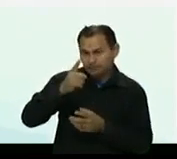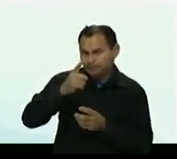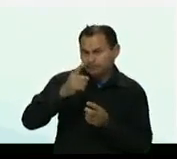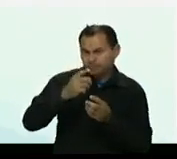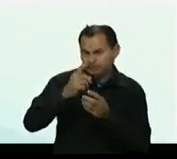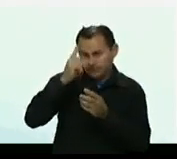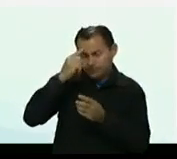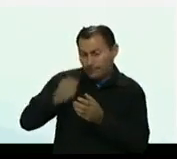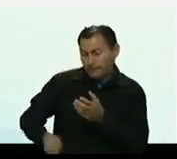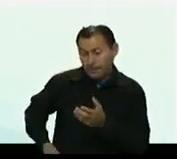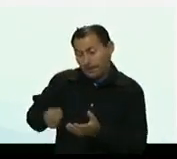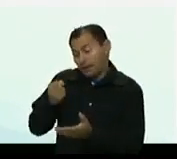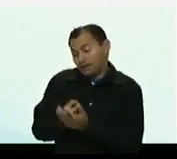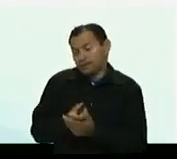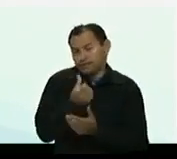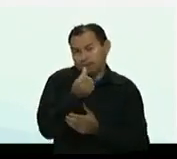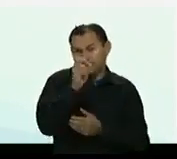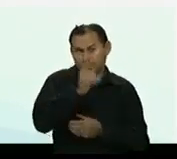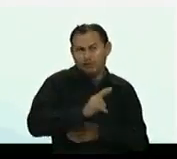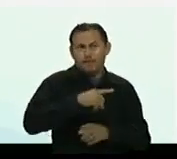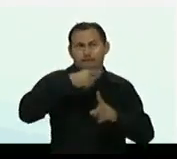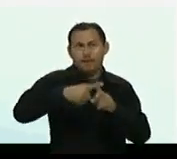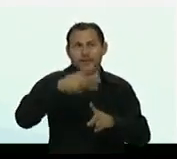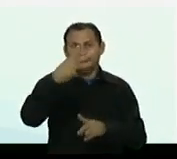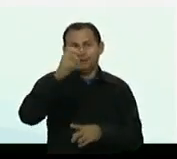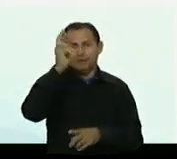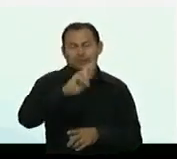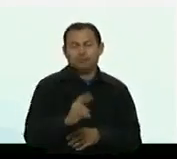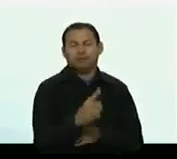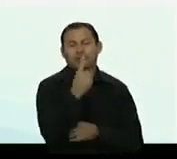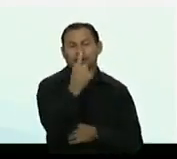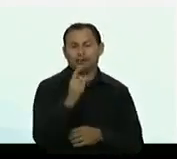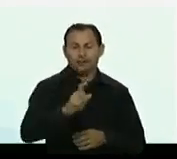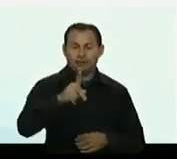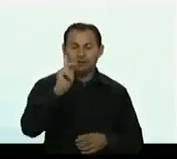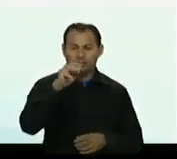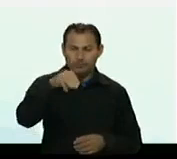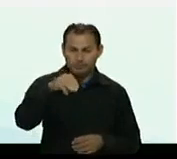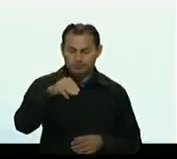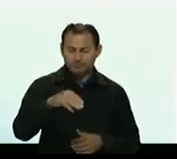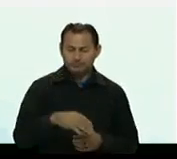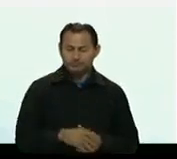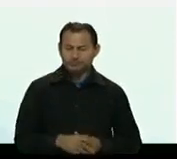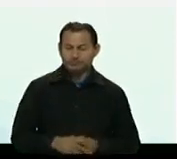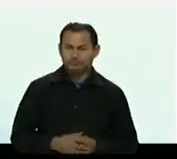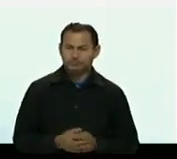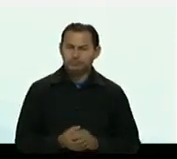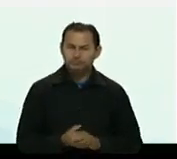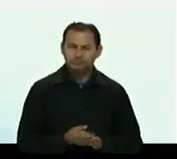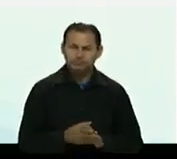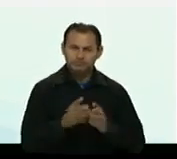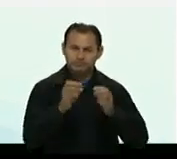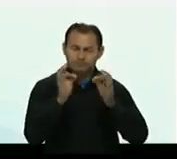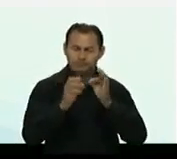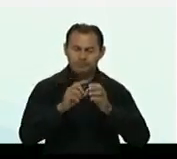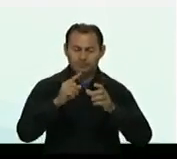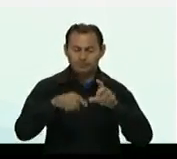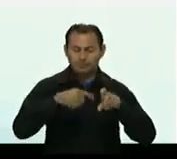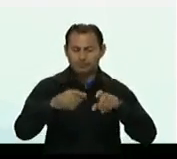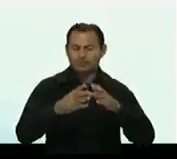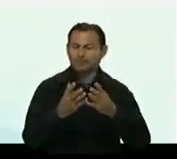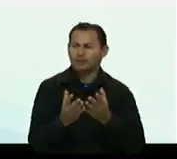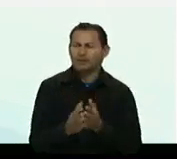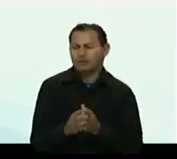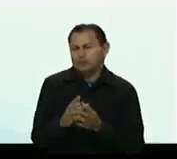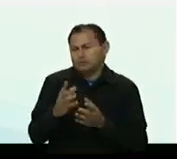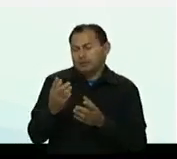vai pagar R$ 6,00 e mais R$ 3,00 que é dado por quilômetro rodado.